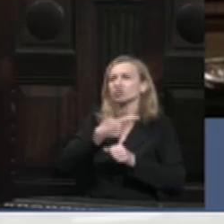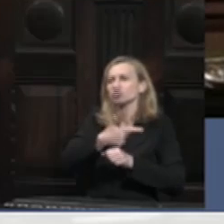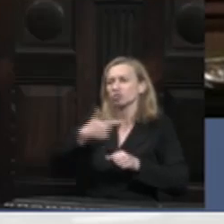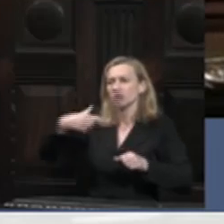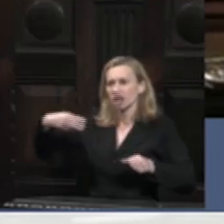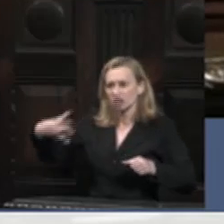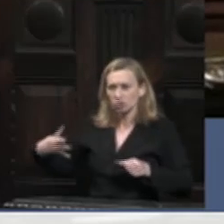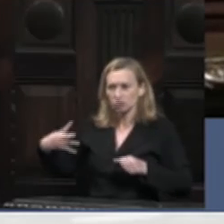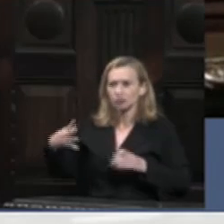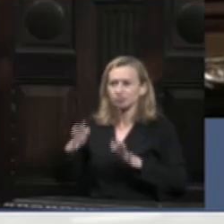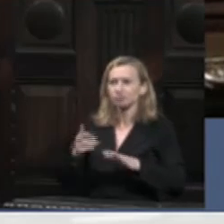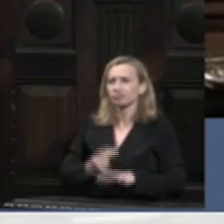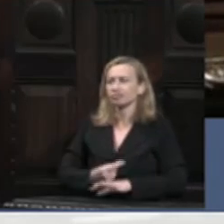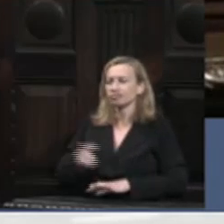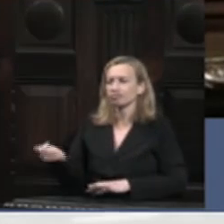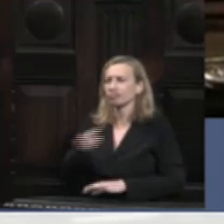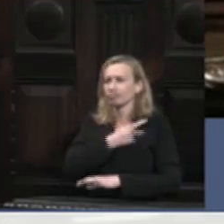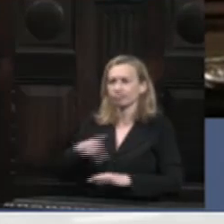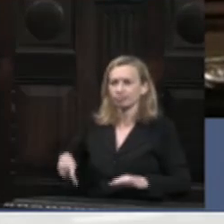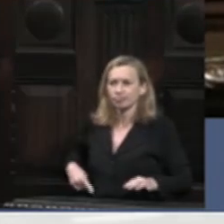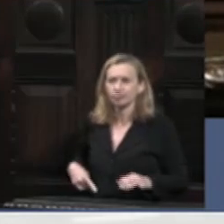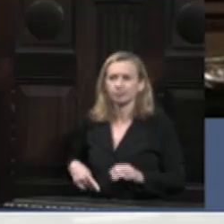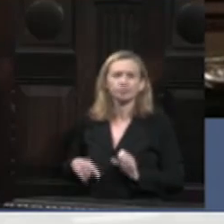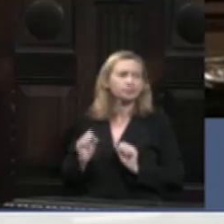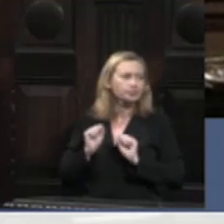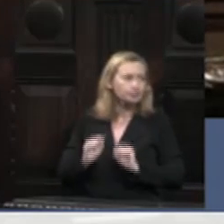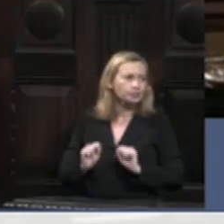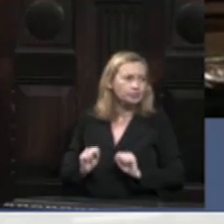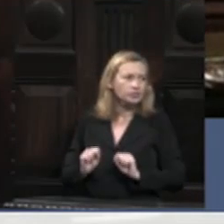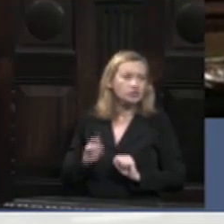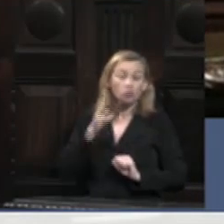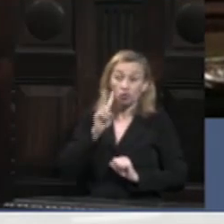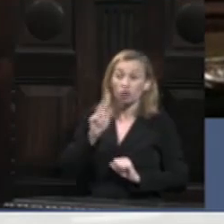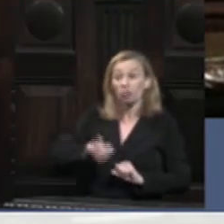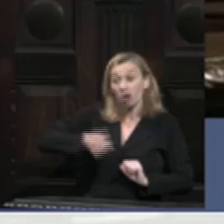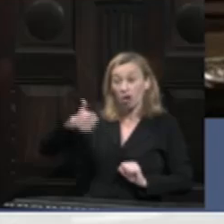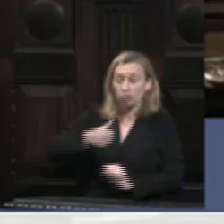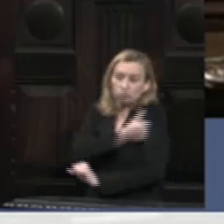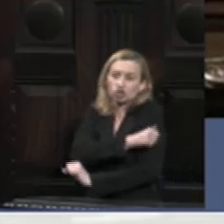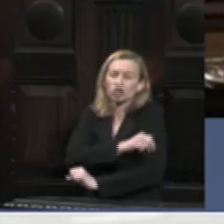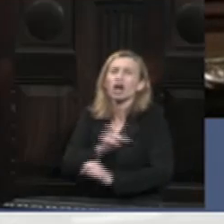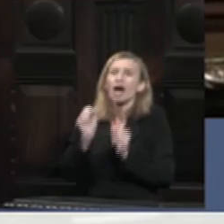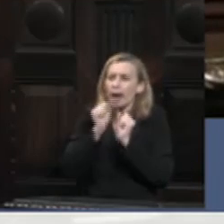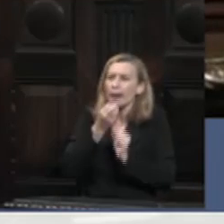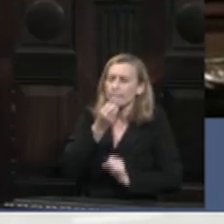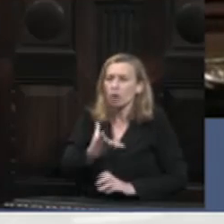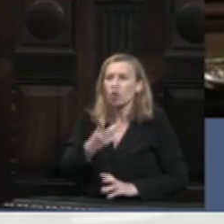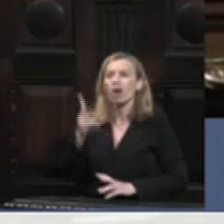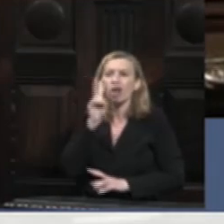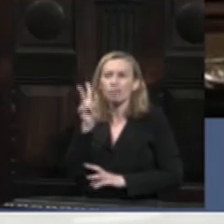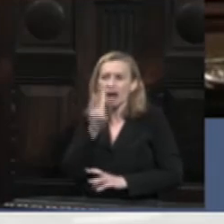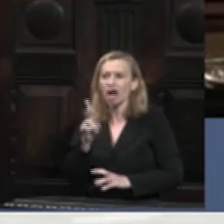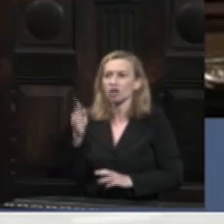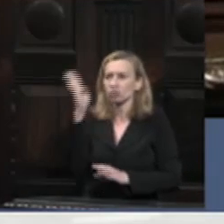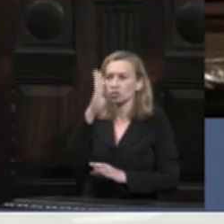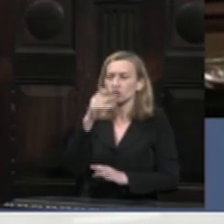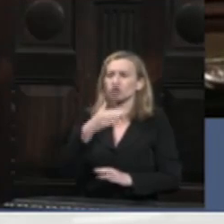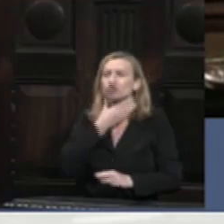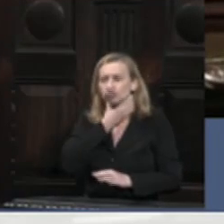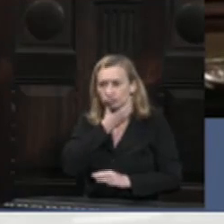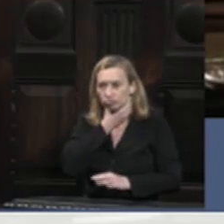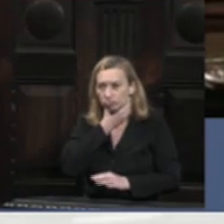último período do valor do barril do petróleo no mercado internacional, já atingindo patamares que